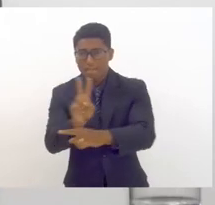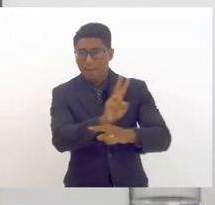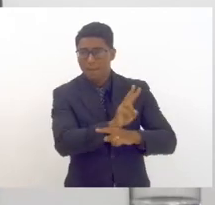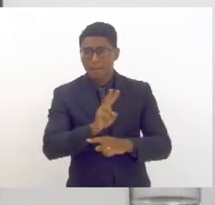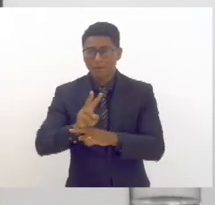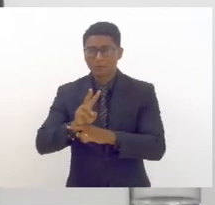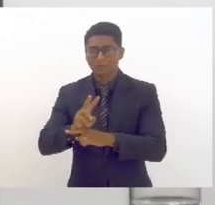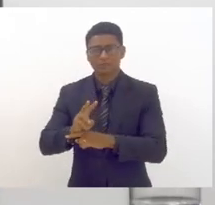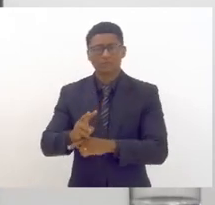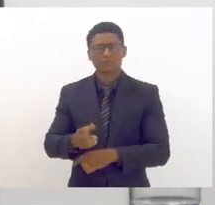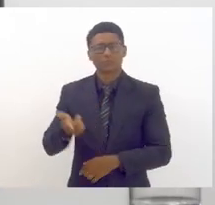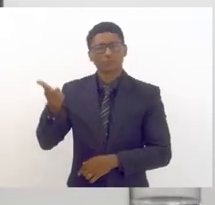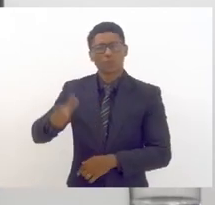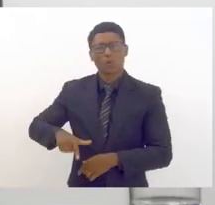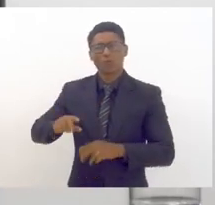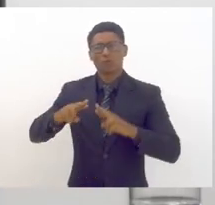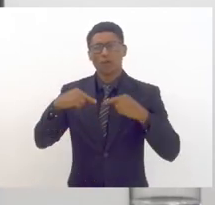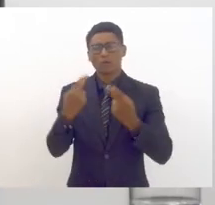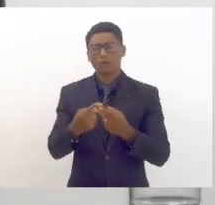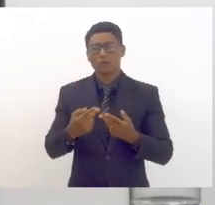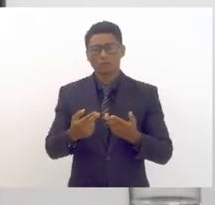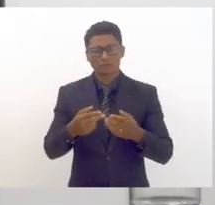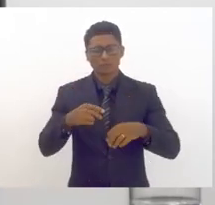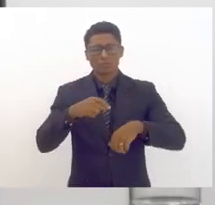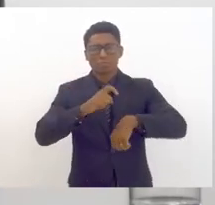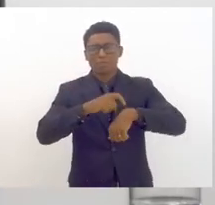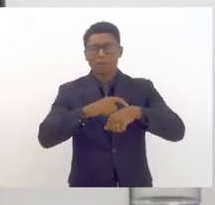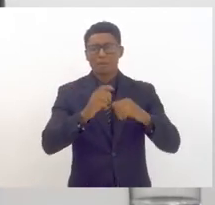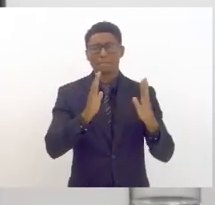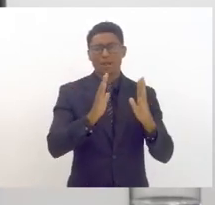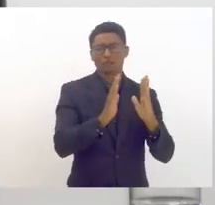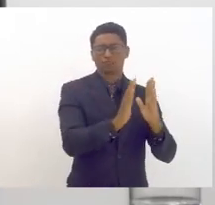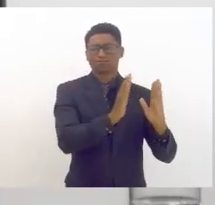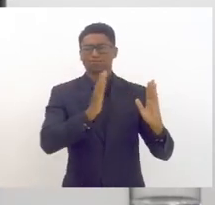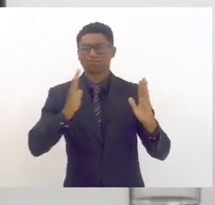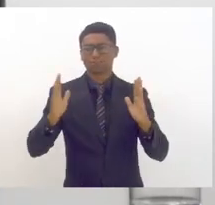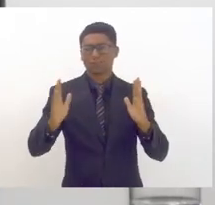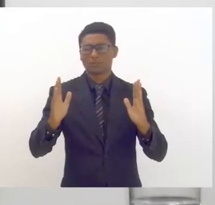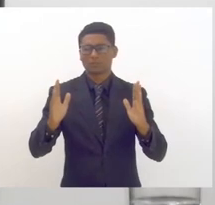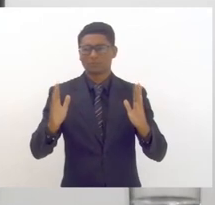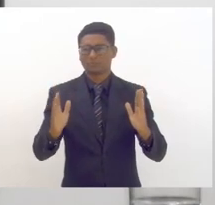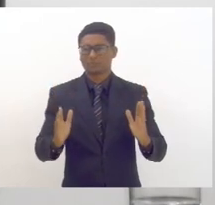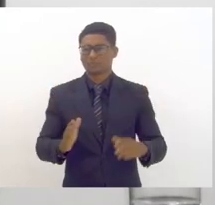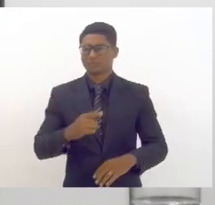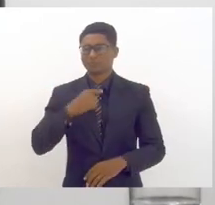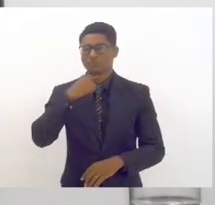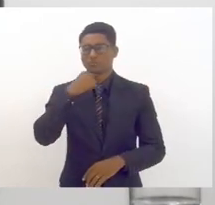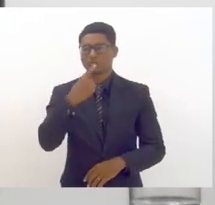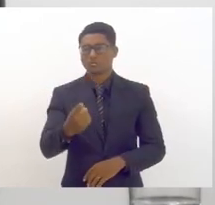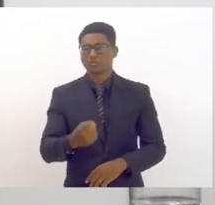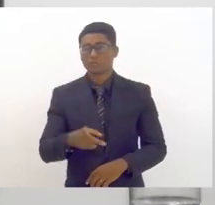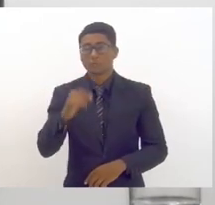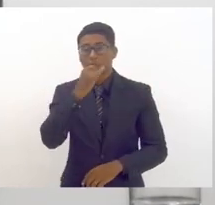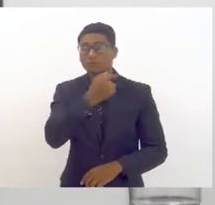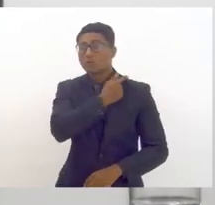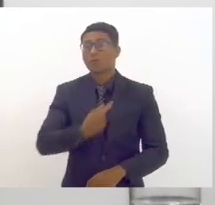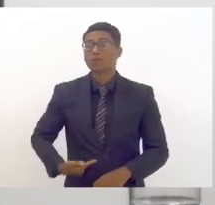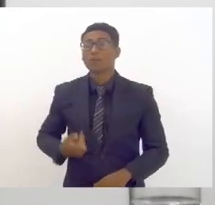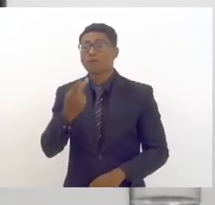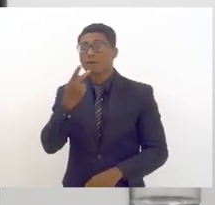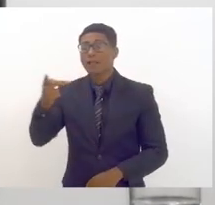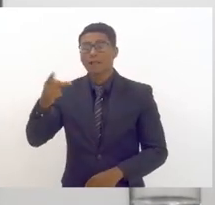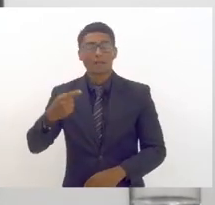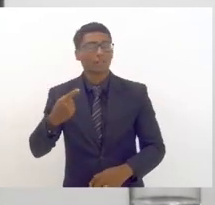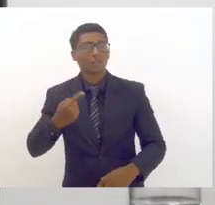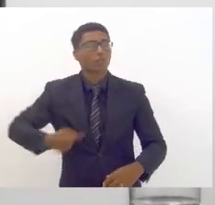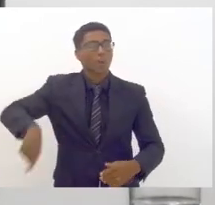pública para prorrogar um prazo que eles querem. Eu duvido se o governo falar, nós vamos pagar por isso,